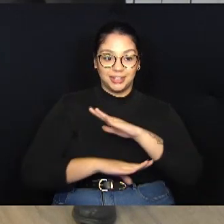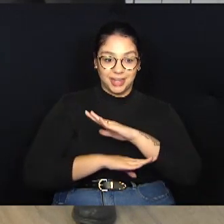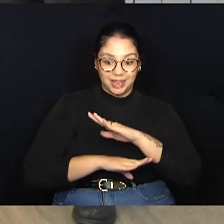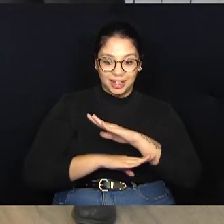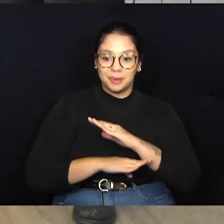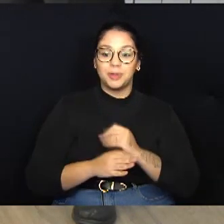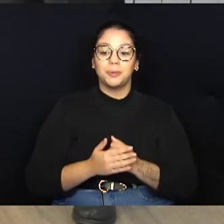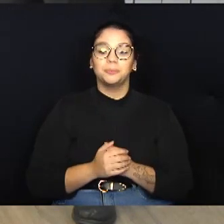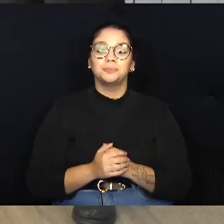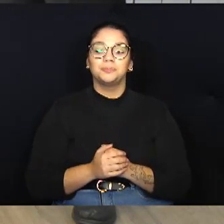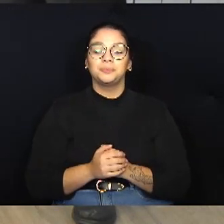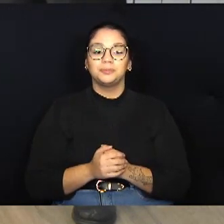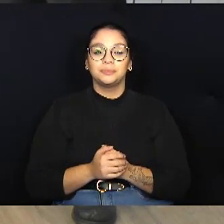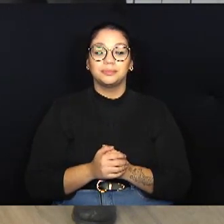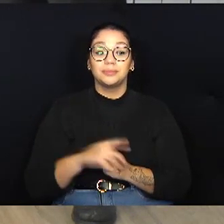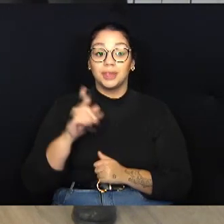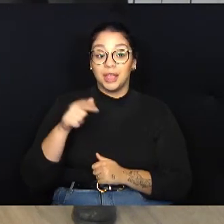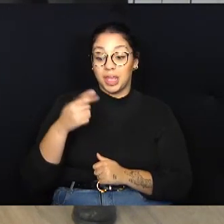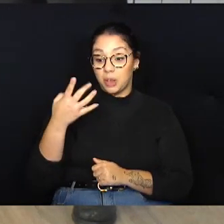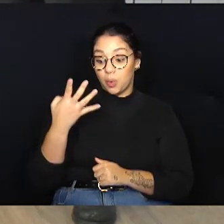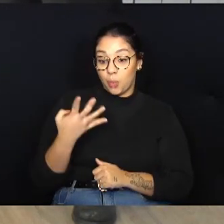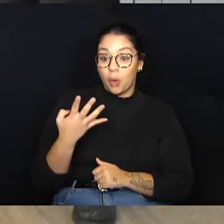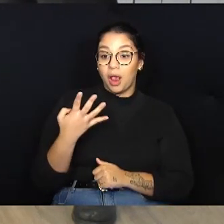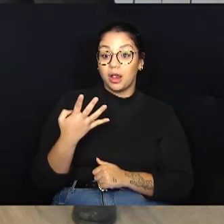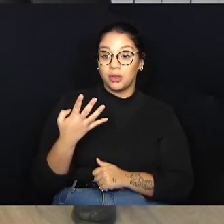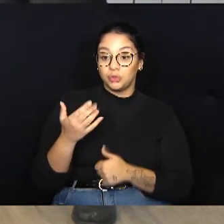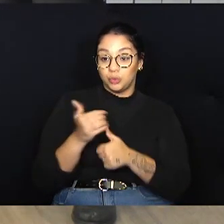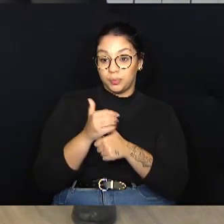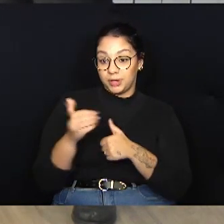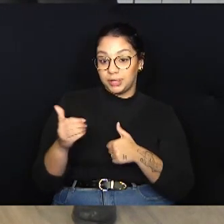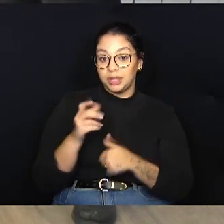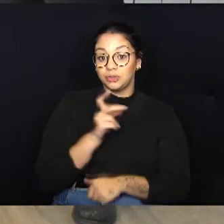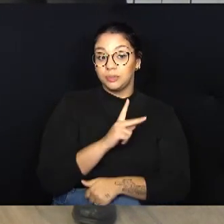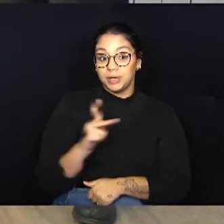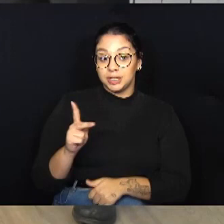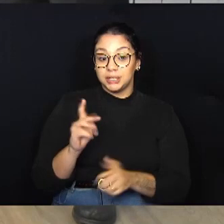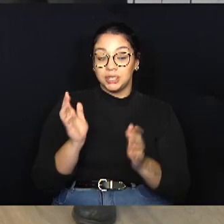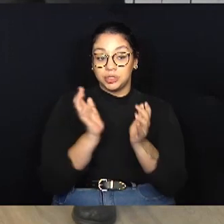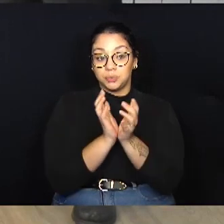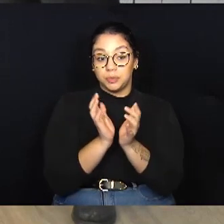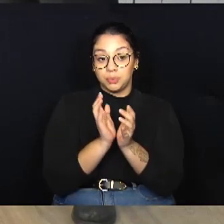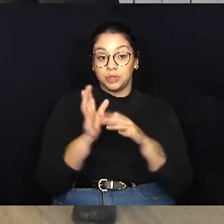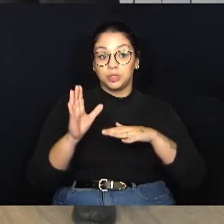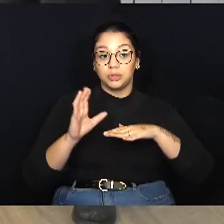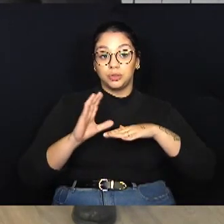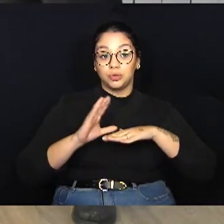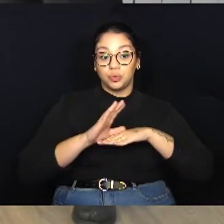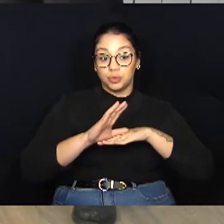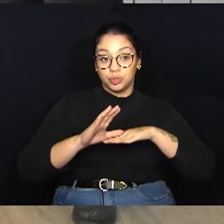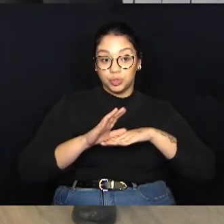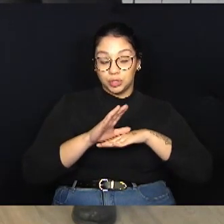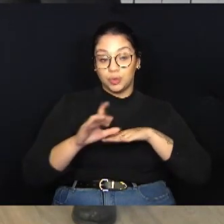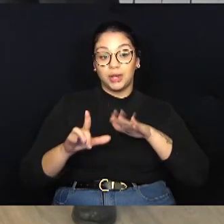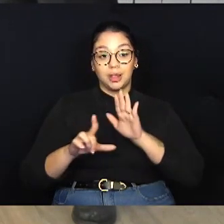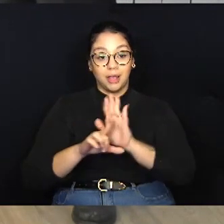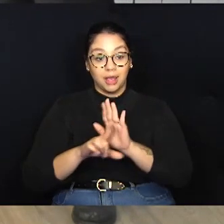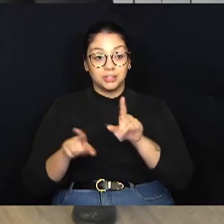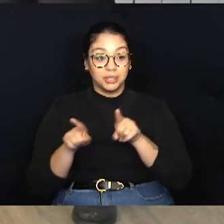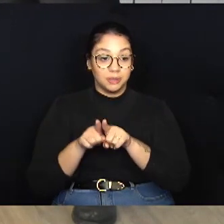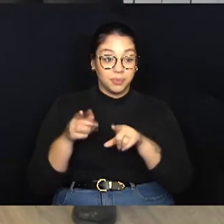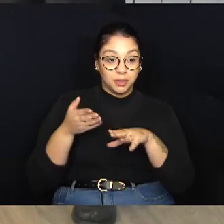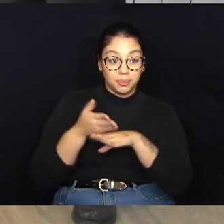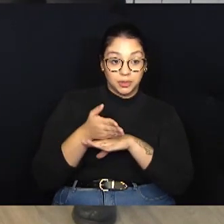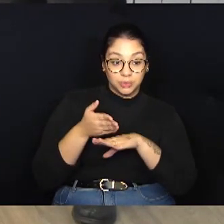Campinas, quarto mandato. O senhor foi o presidente da Comissão de Constituição e Legalidade, foi membro na Comissão